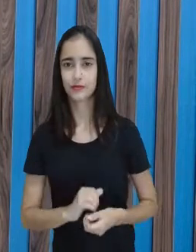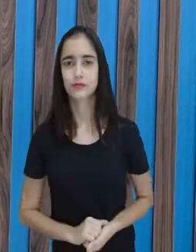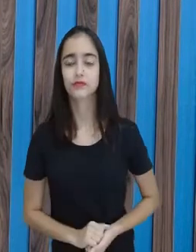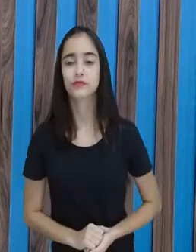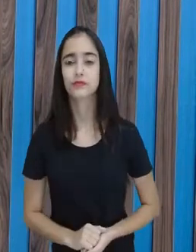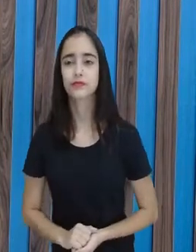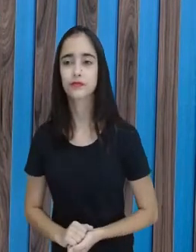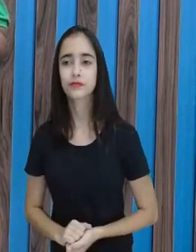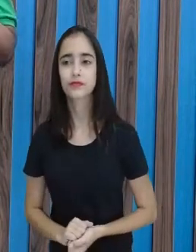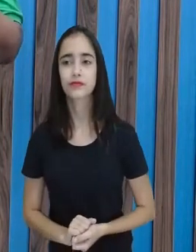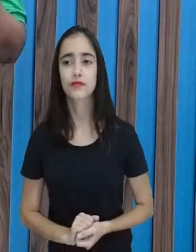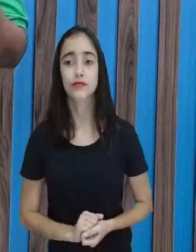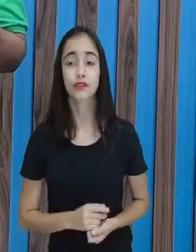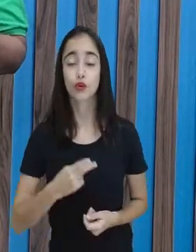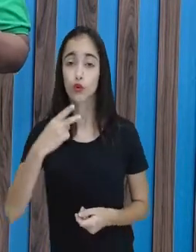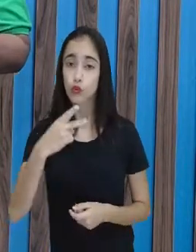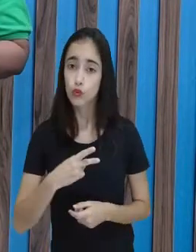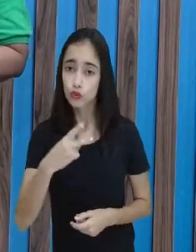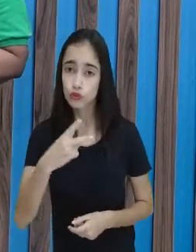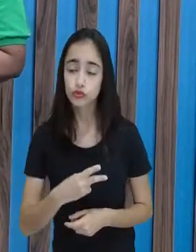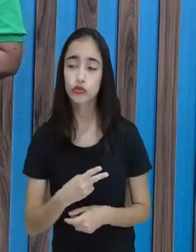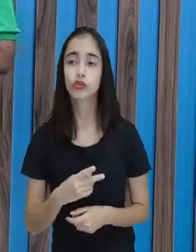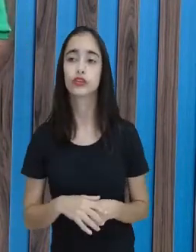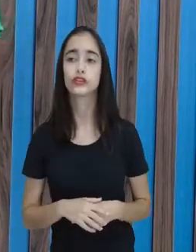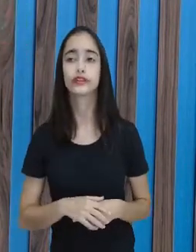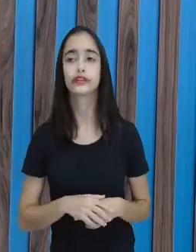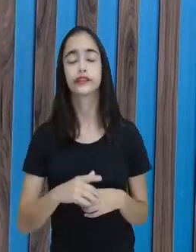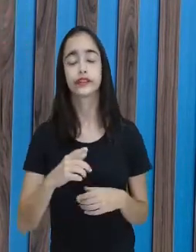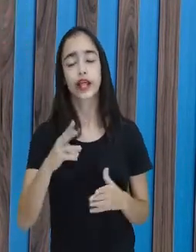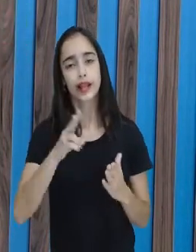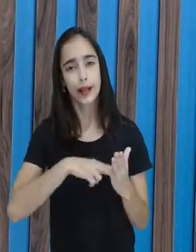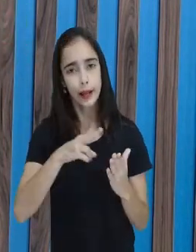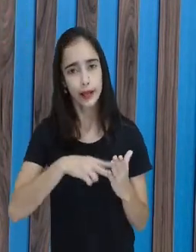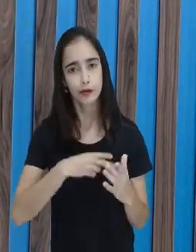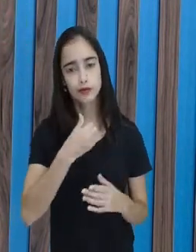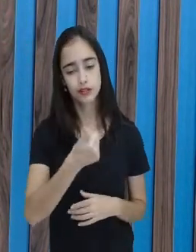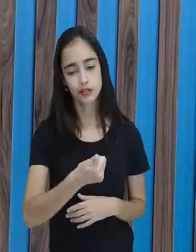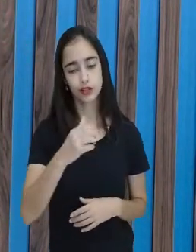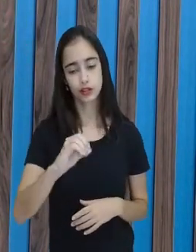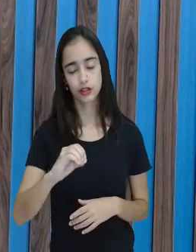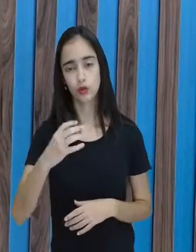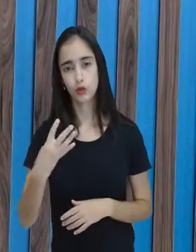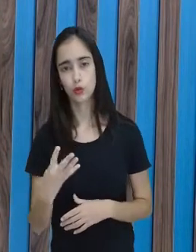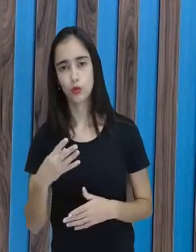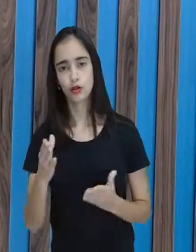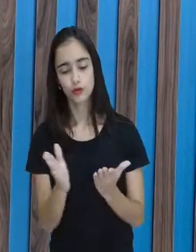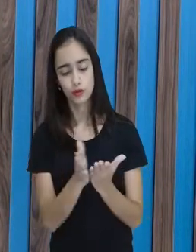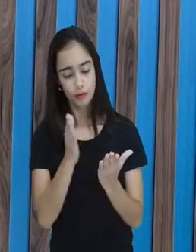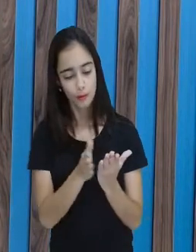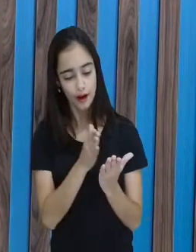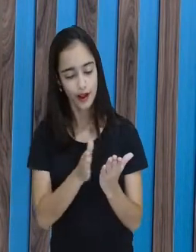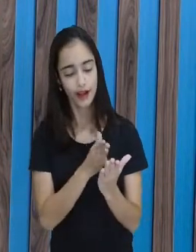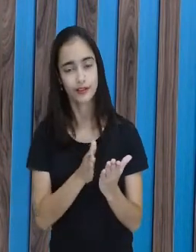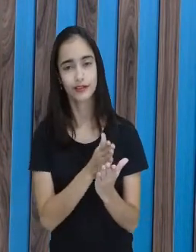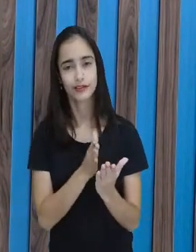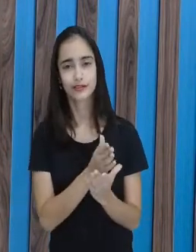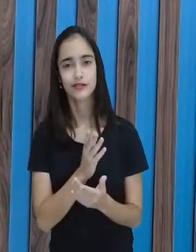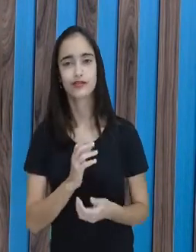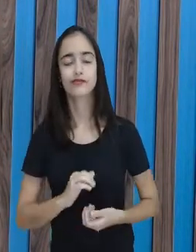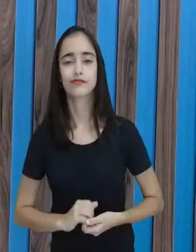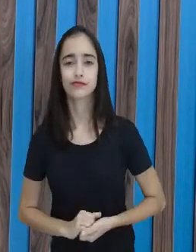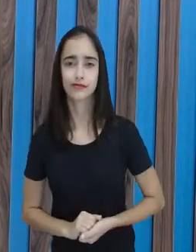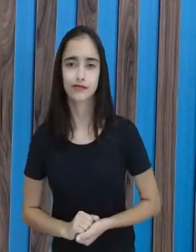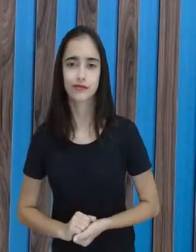4/10. Ambas correspondem a 104 páginas. Os dois leram